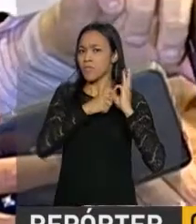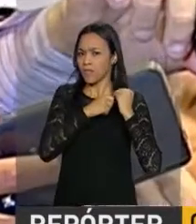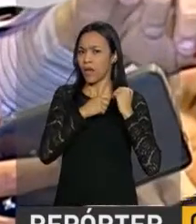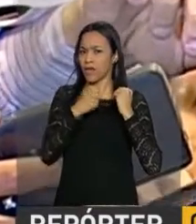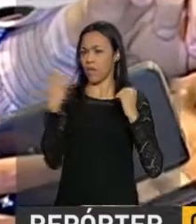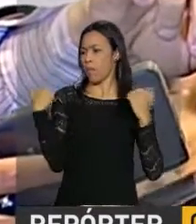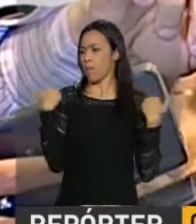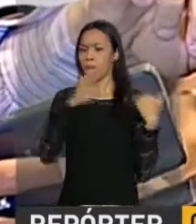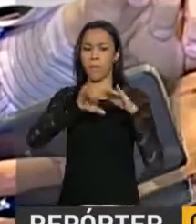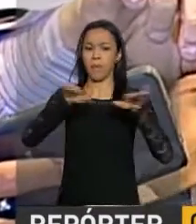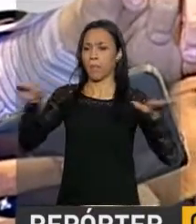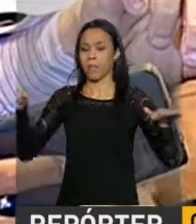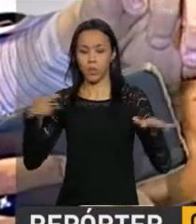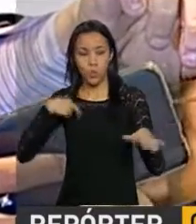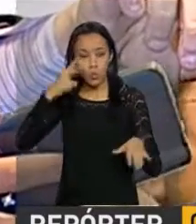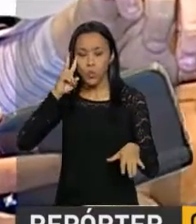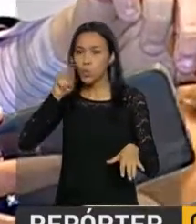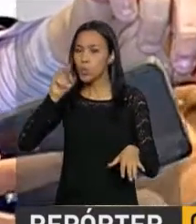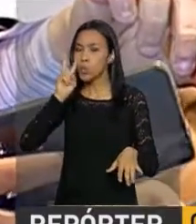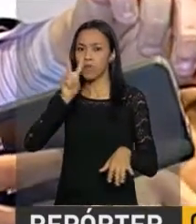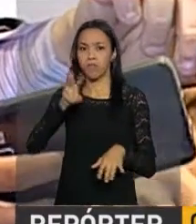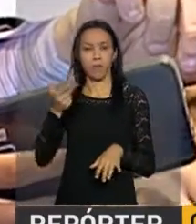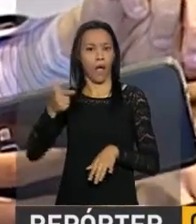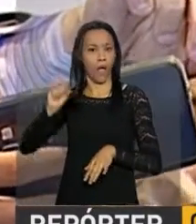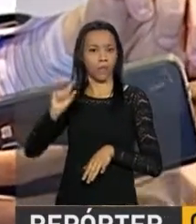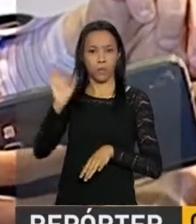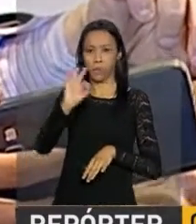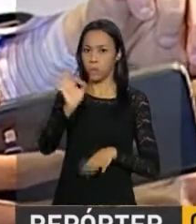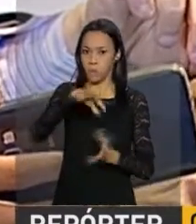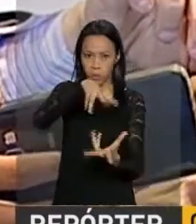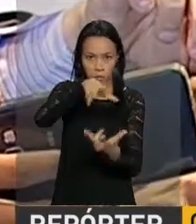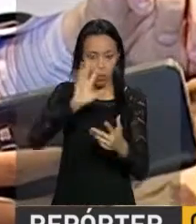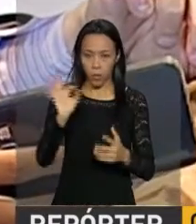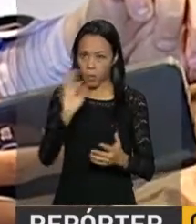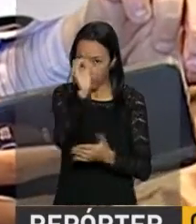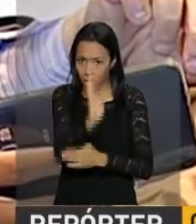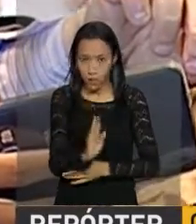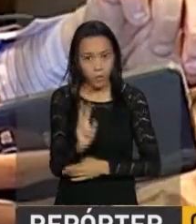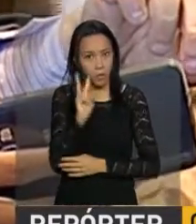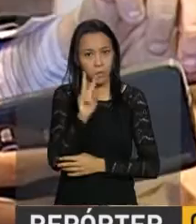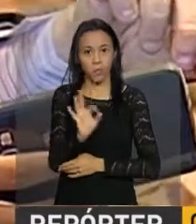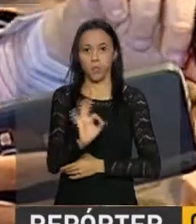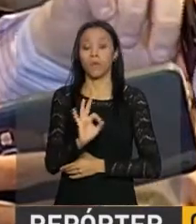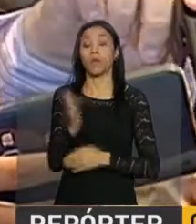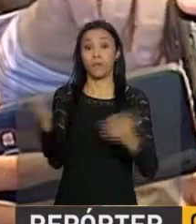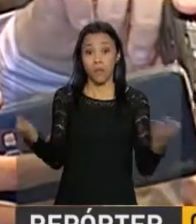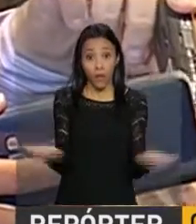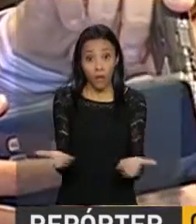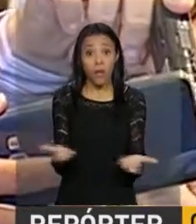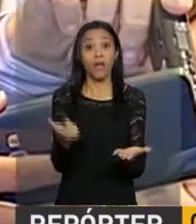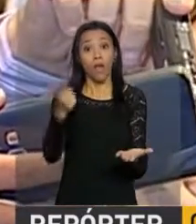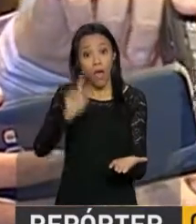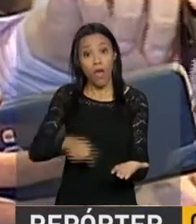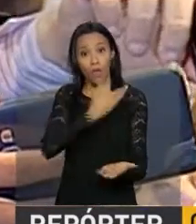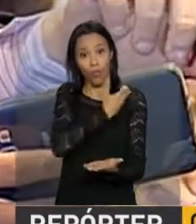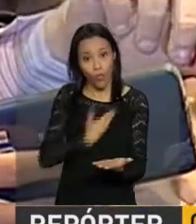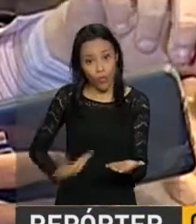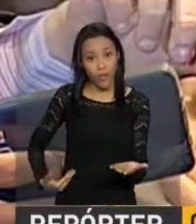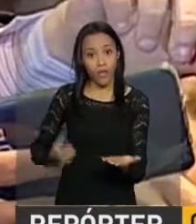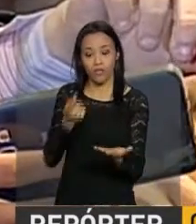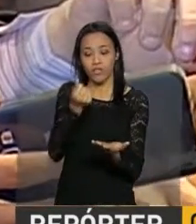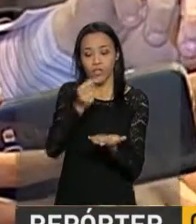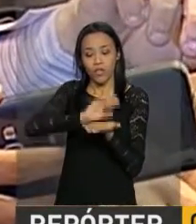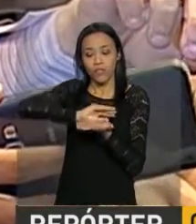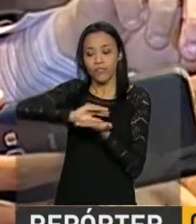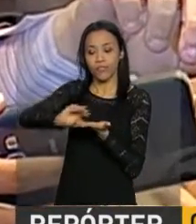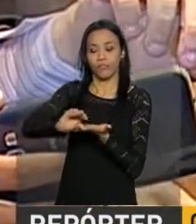do país. E agora é a continuidade dessa mobilização. Agora é o governo oferecendo recursos para a nossa comunidade